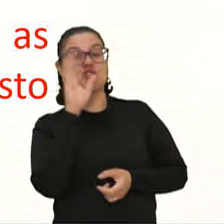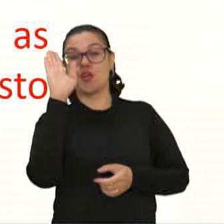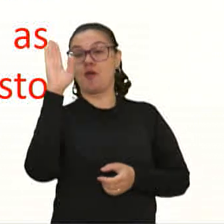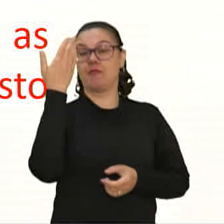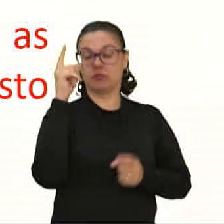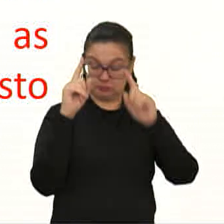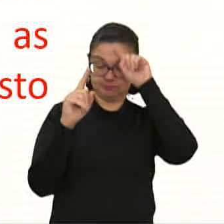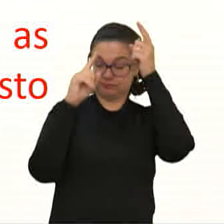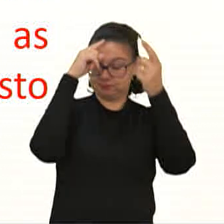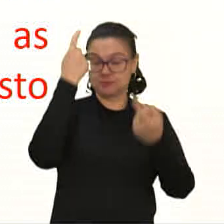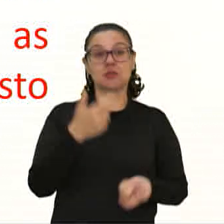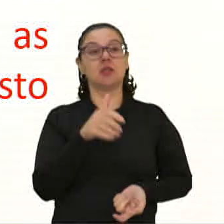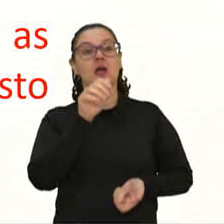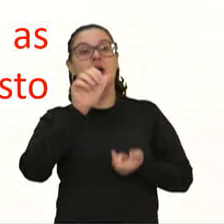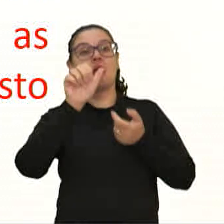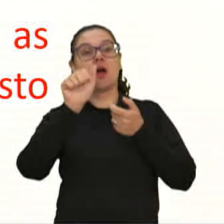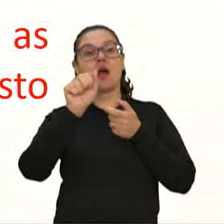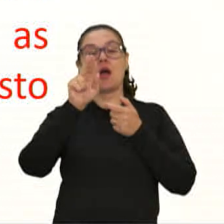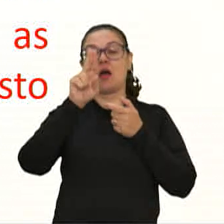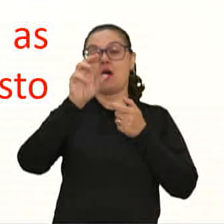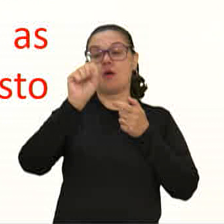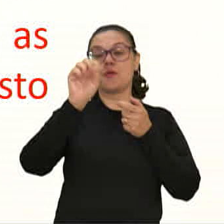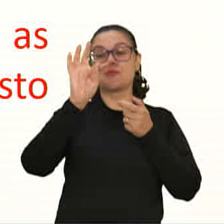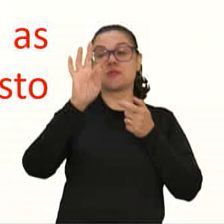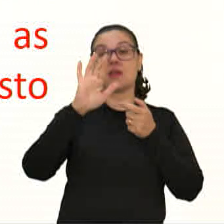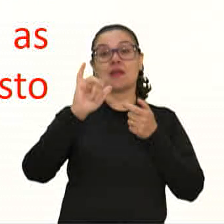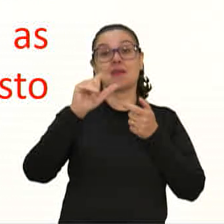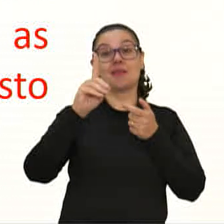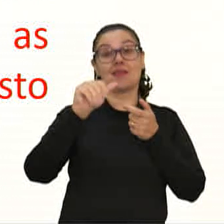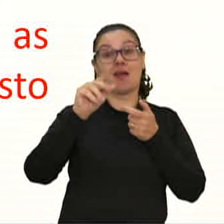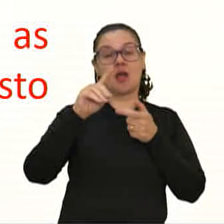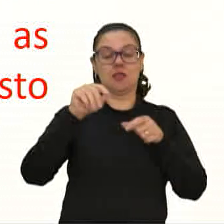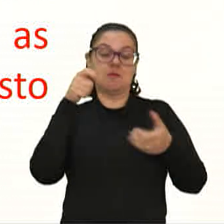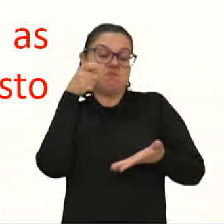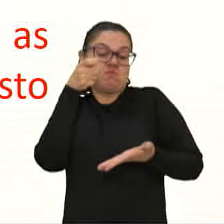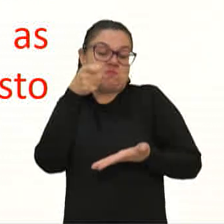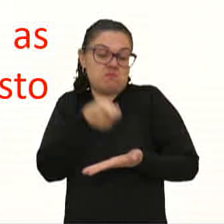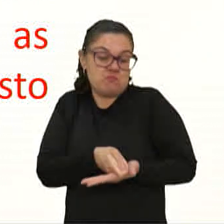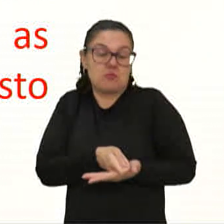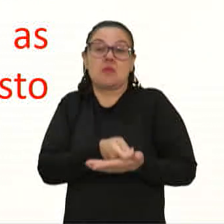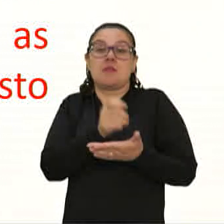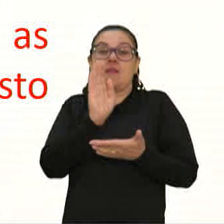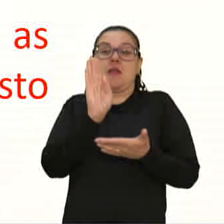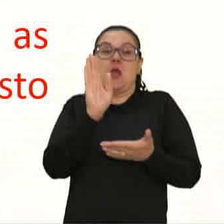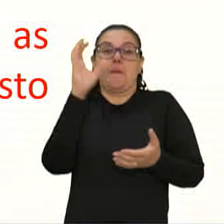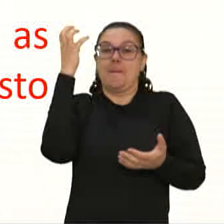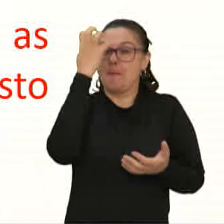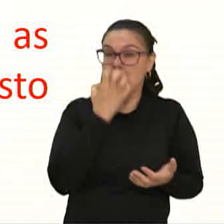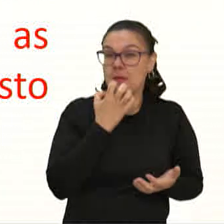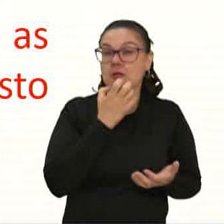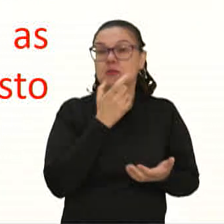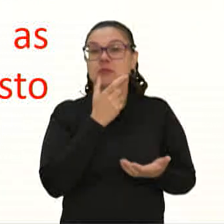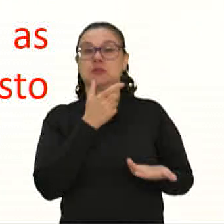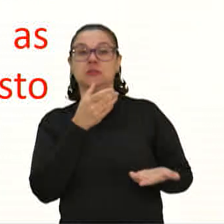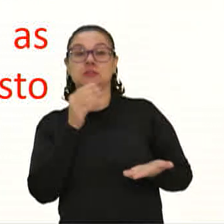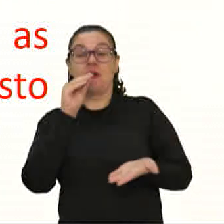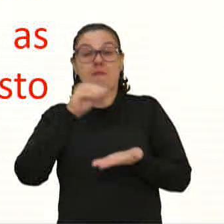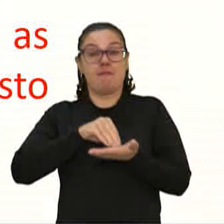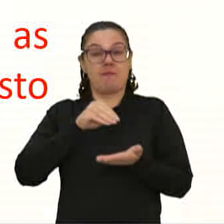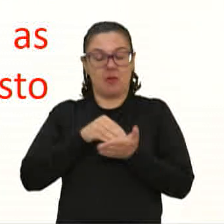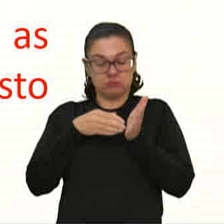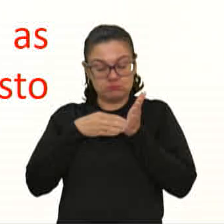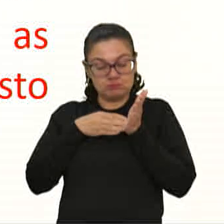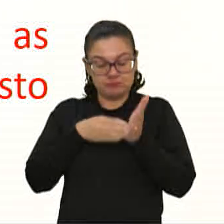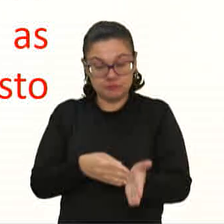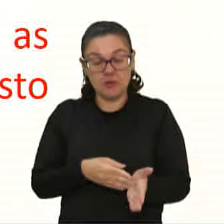e finalmente austeridade, rigor, severidade, intolerância, rigidez e dureza. Todas essas palavras, com exceção de